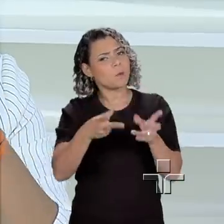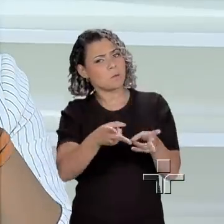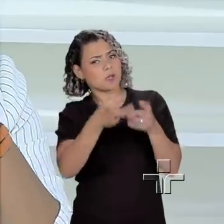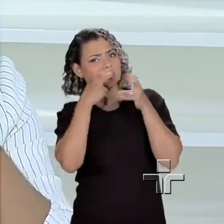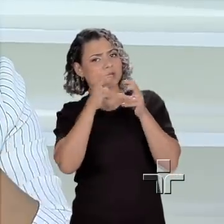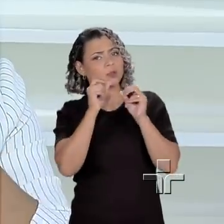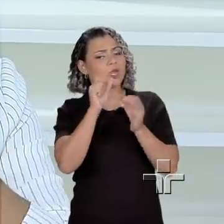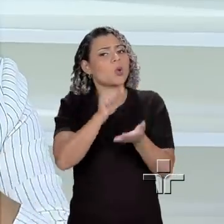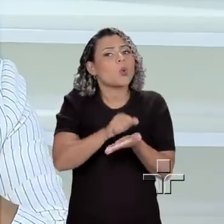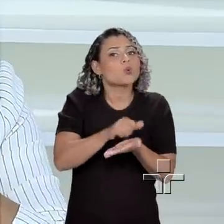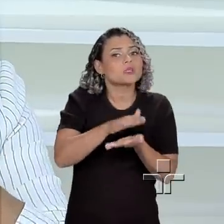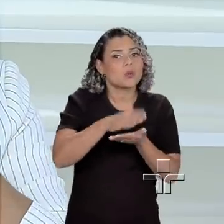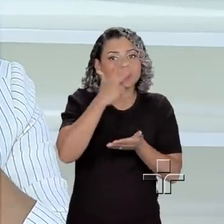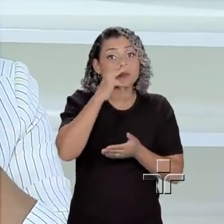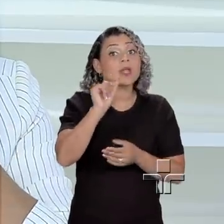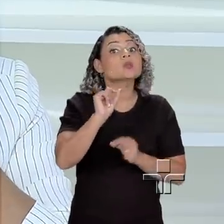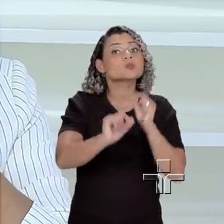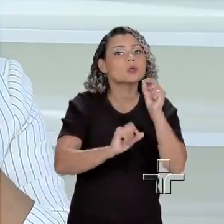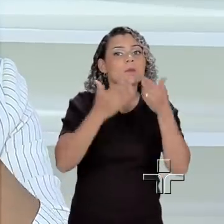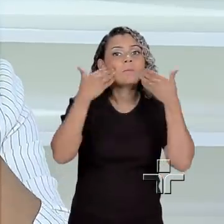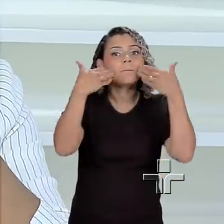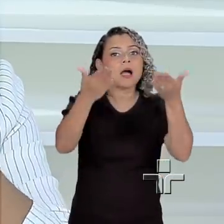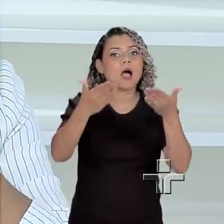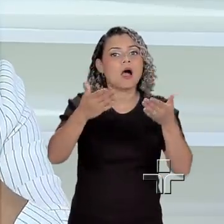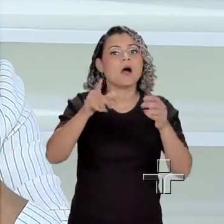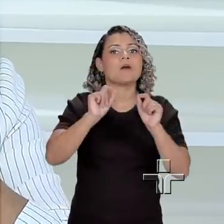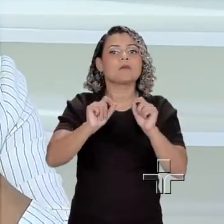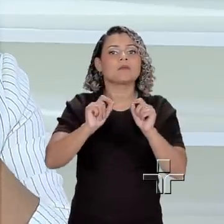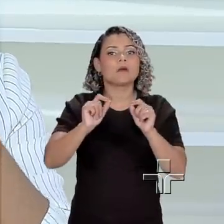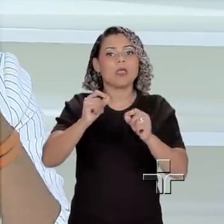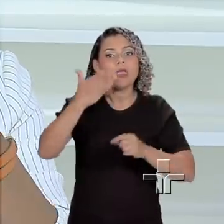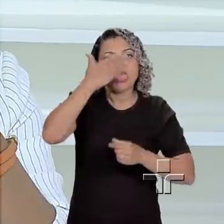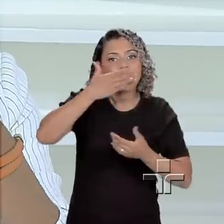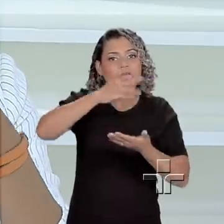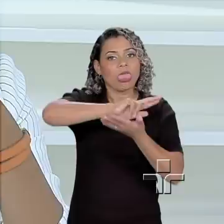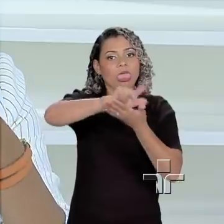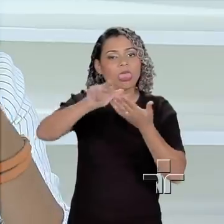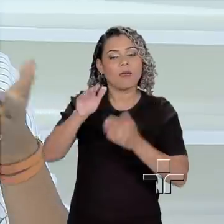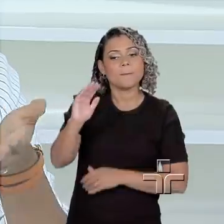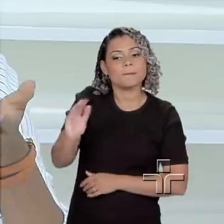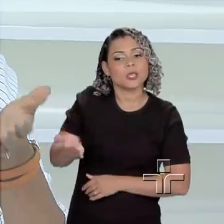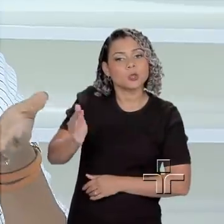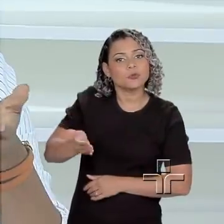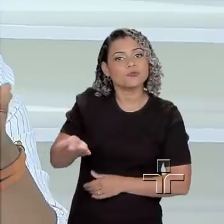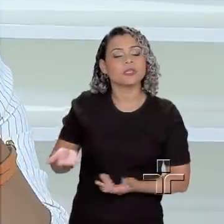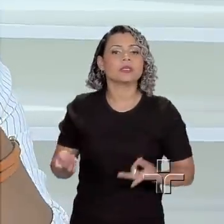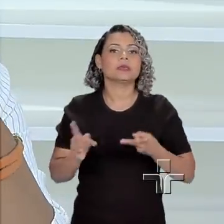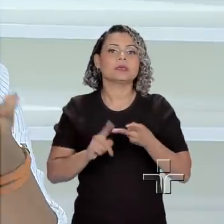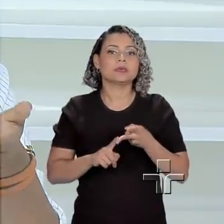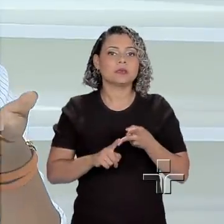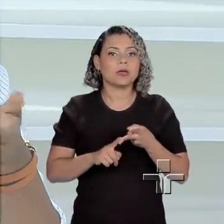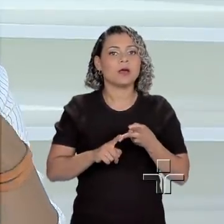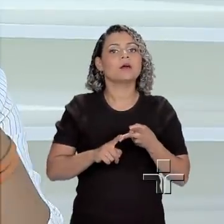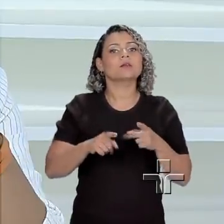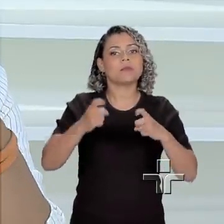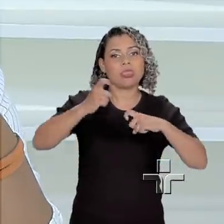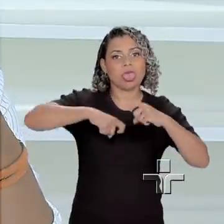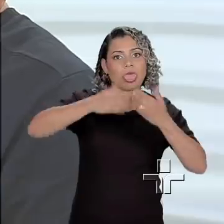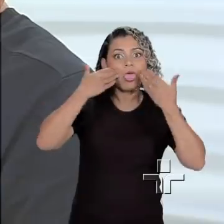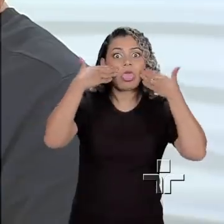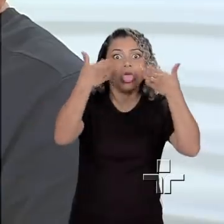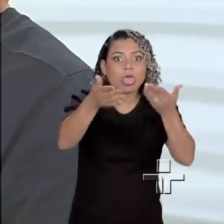as consequências da pornografia em nossa sociedade. A pedofilia é proibida no